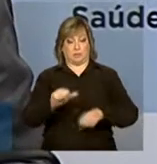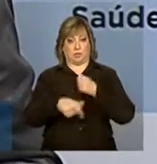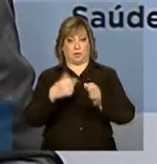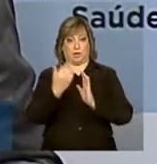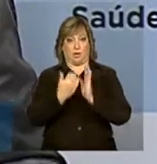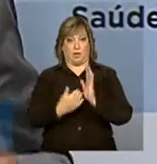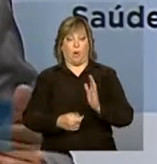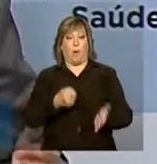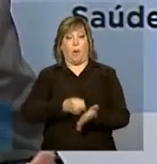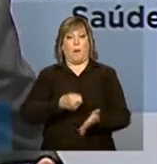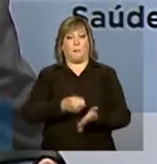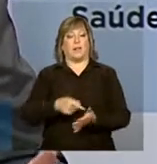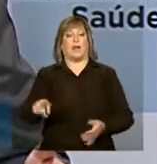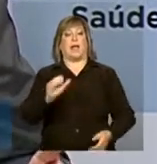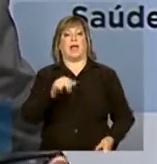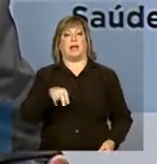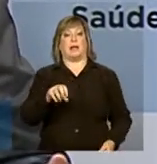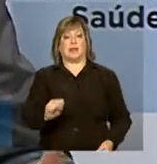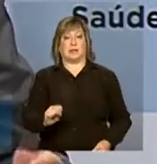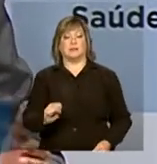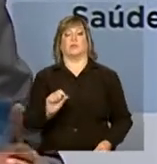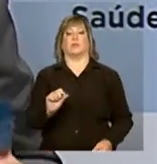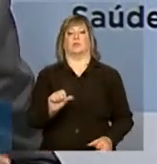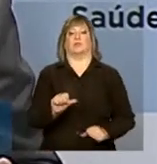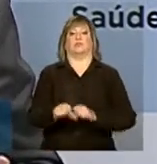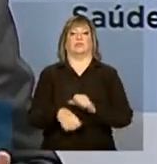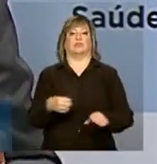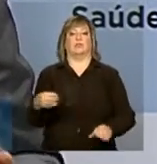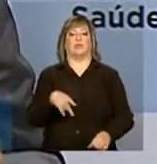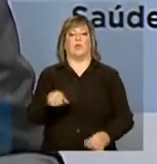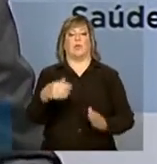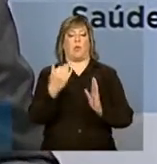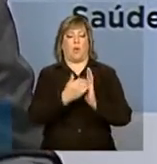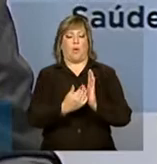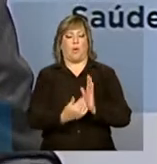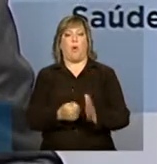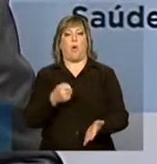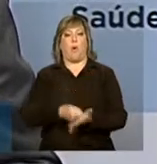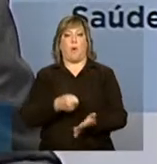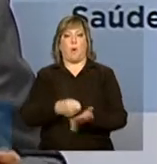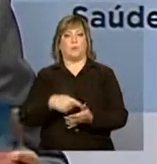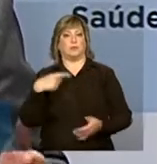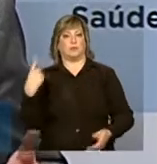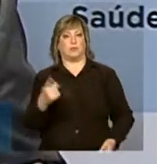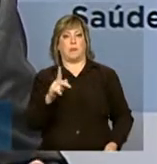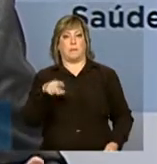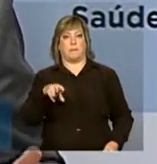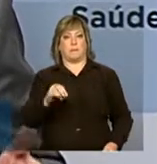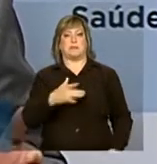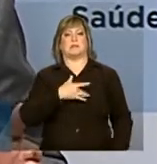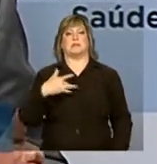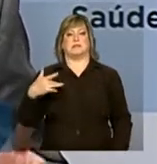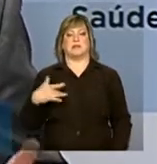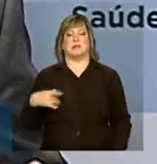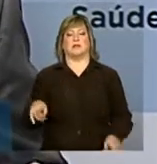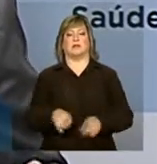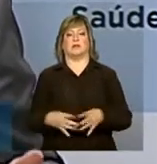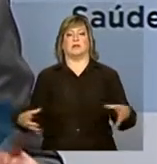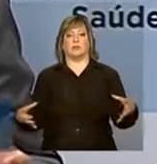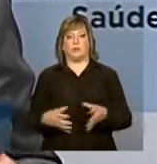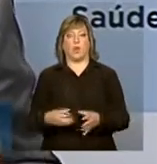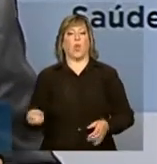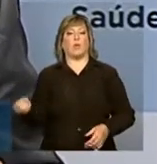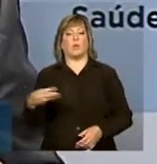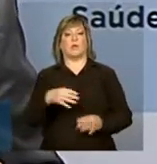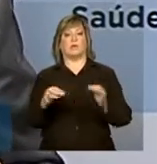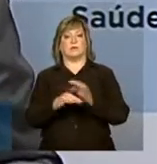ANS moderniza o rol obrigatório para os planos de saúde, incorporando os novos